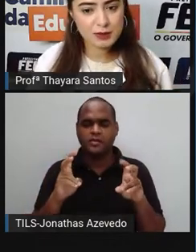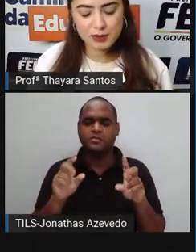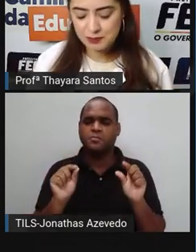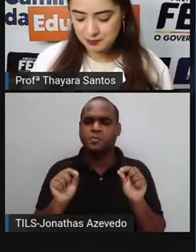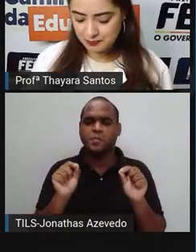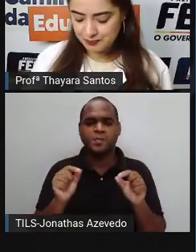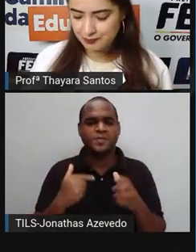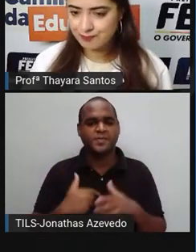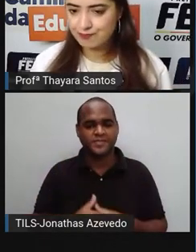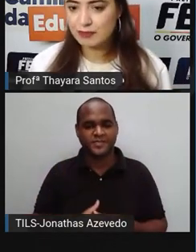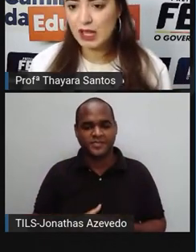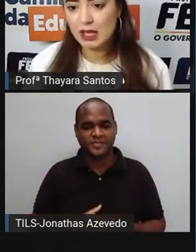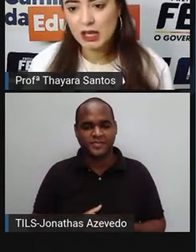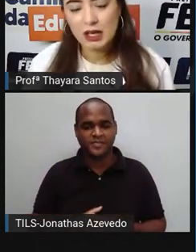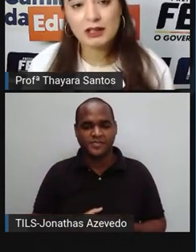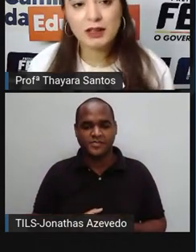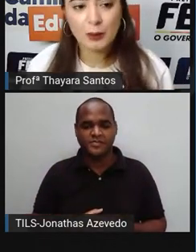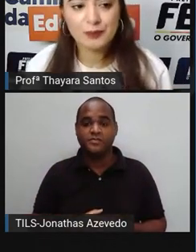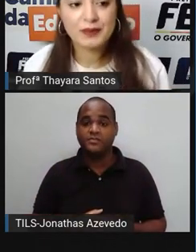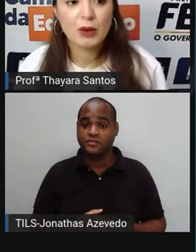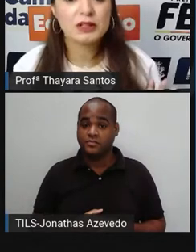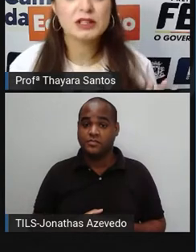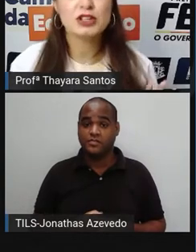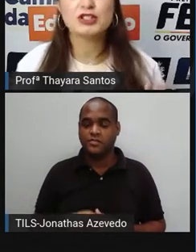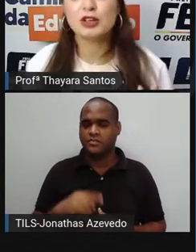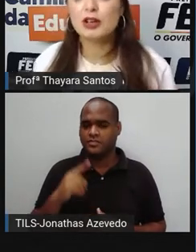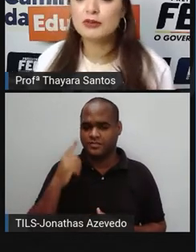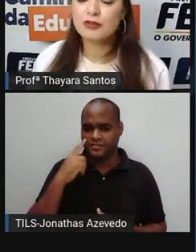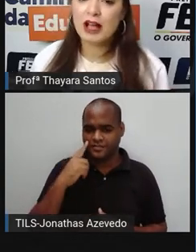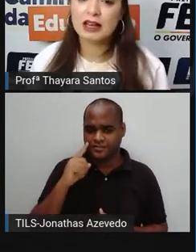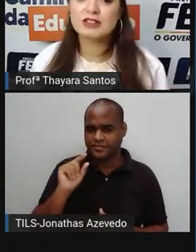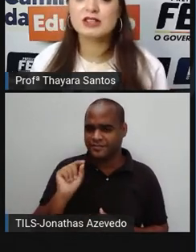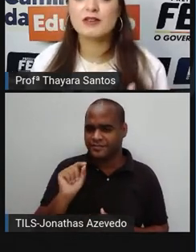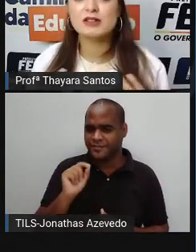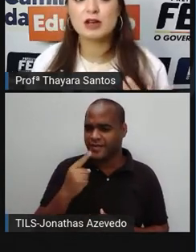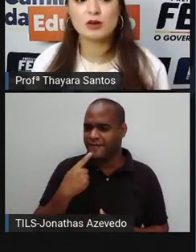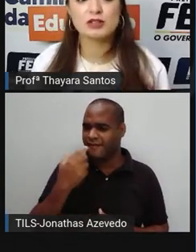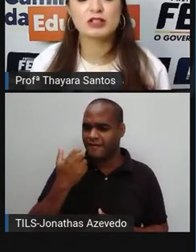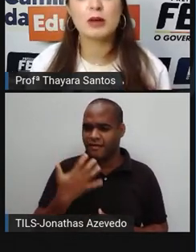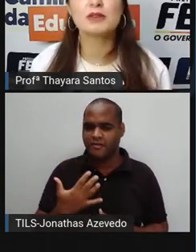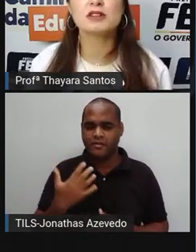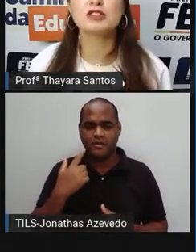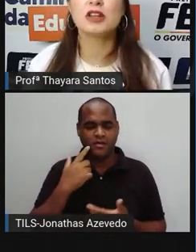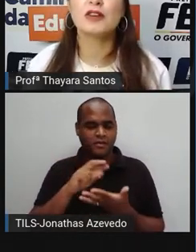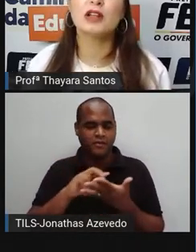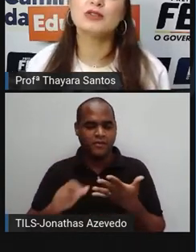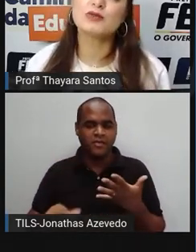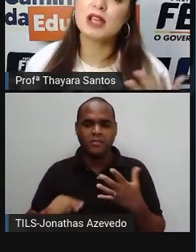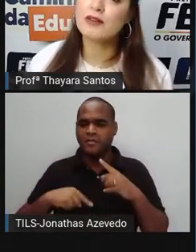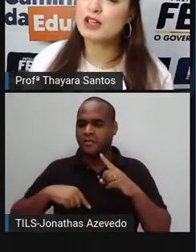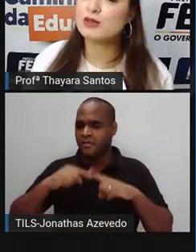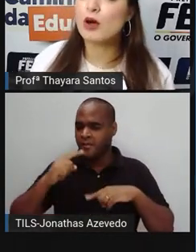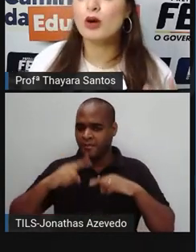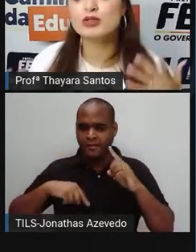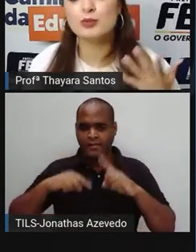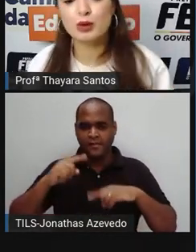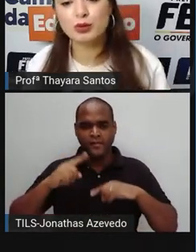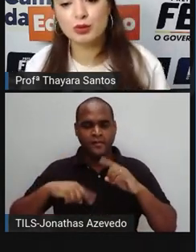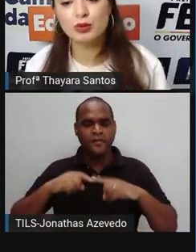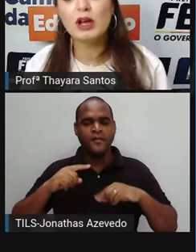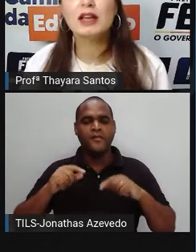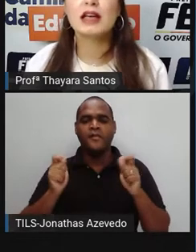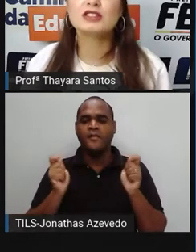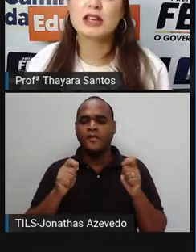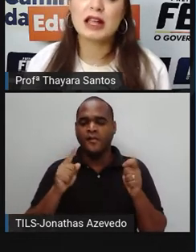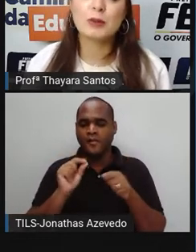ecossistêmicos bom então quando a gente fala de serviços ecossistêmicos a gente está falando de um serviço ou